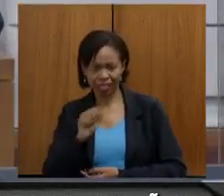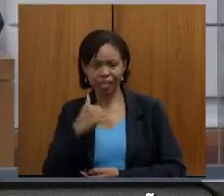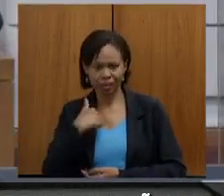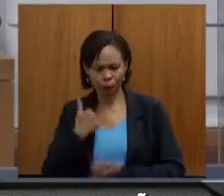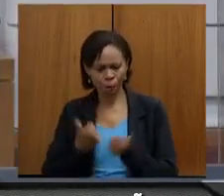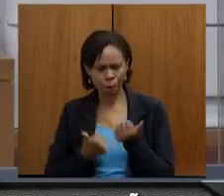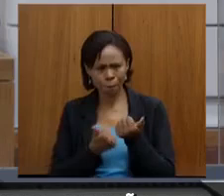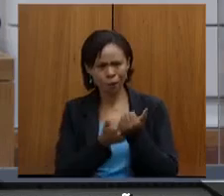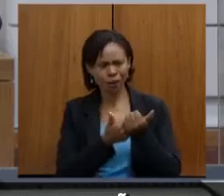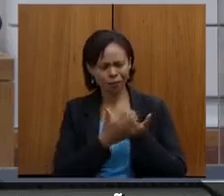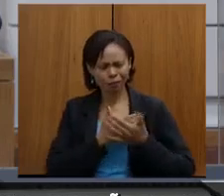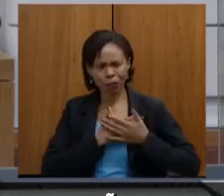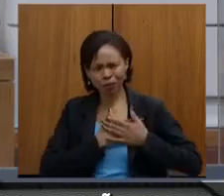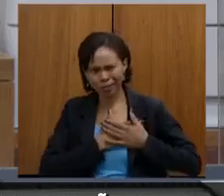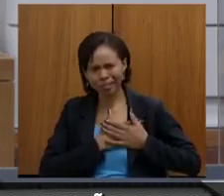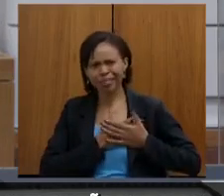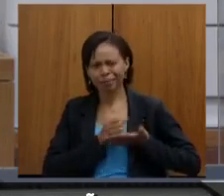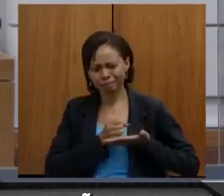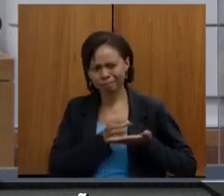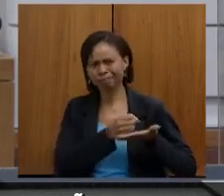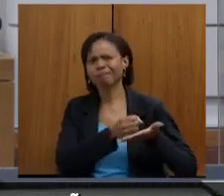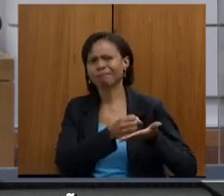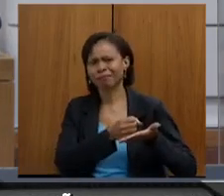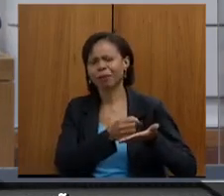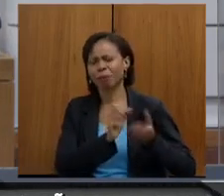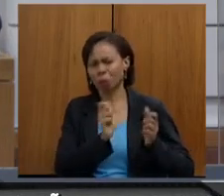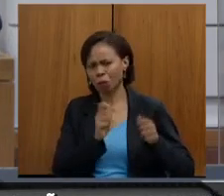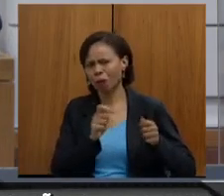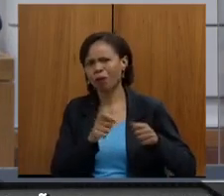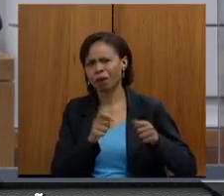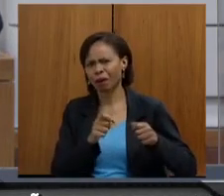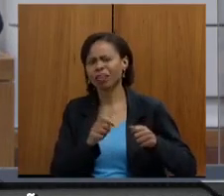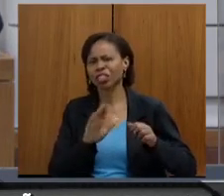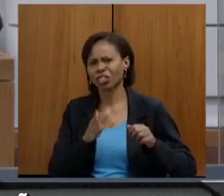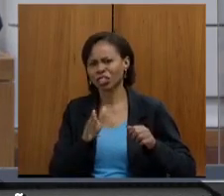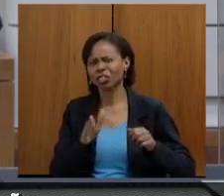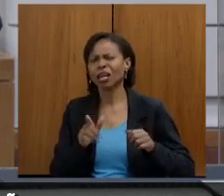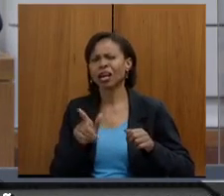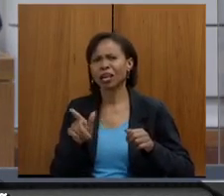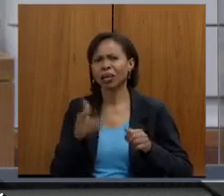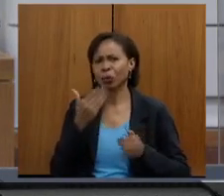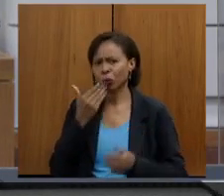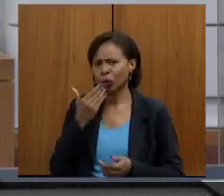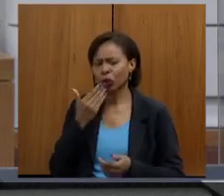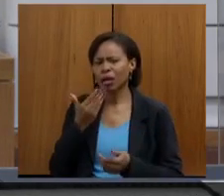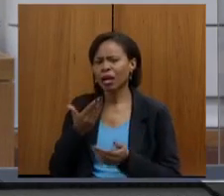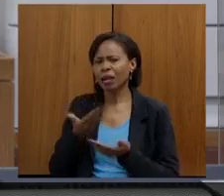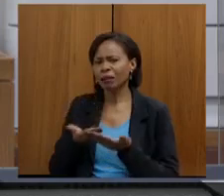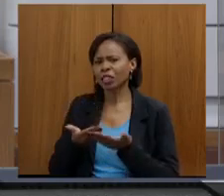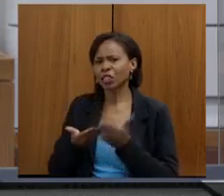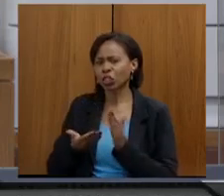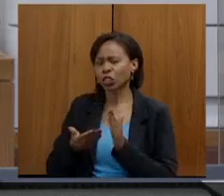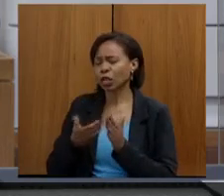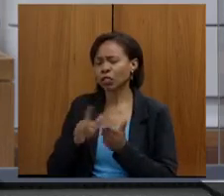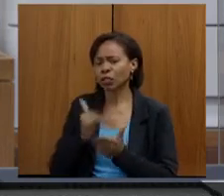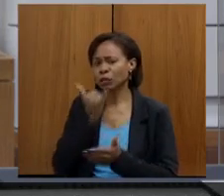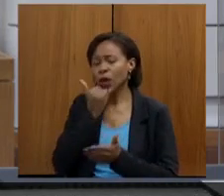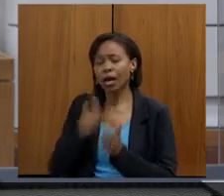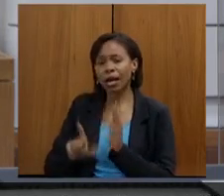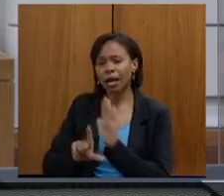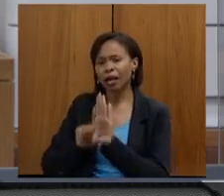em pode contar com tudo já separei lá das minhas emendas para PM já né Tá tudo